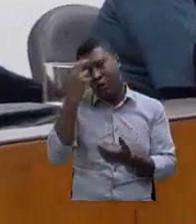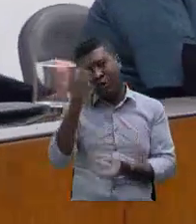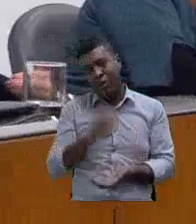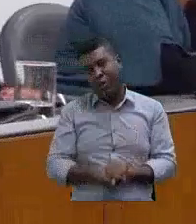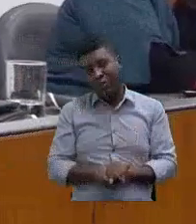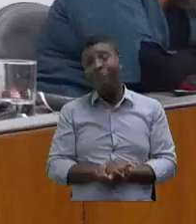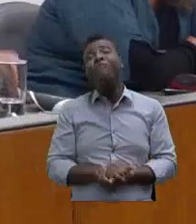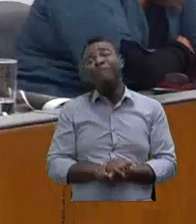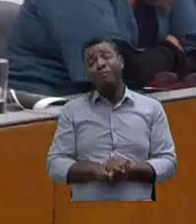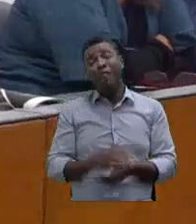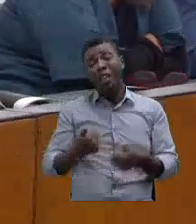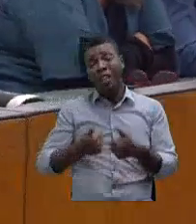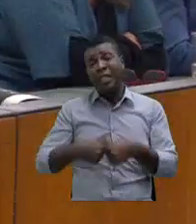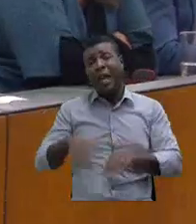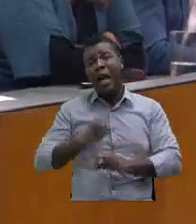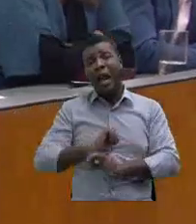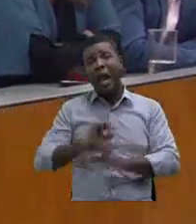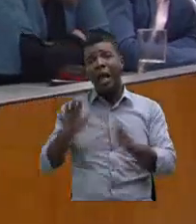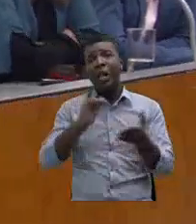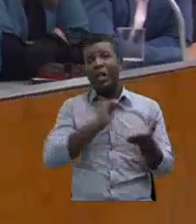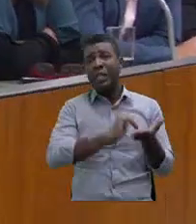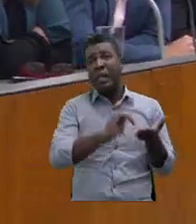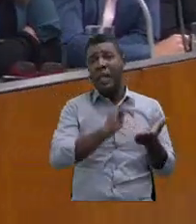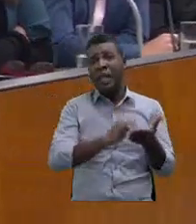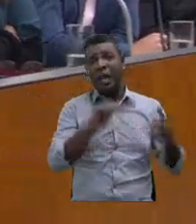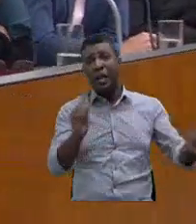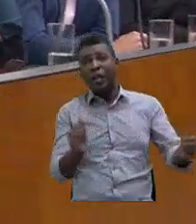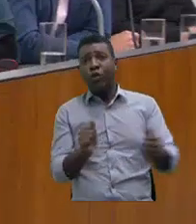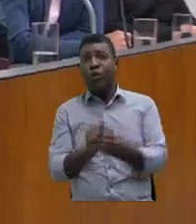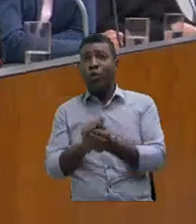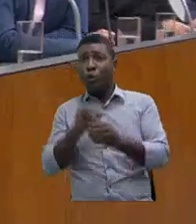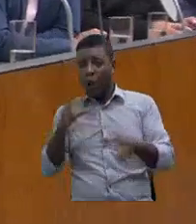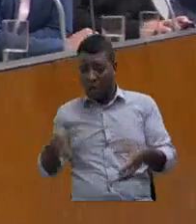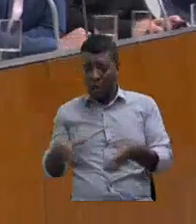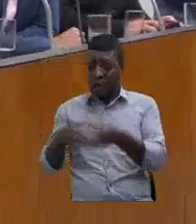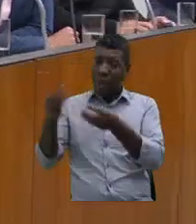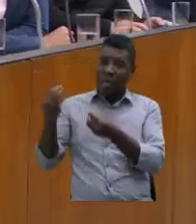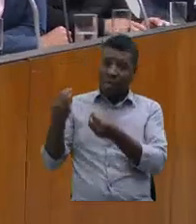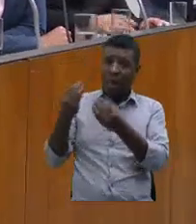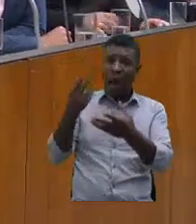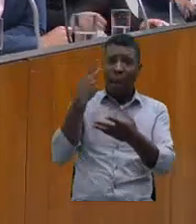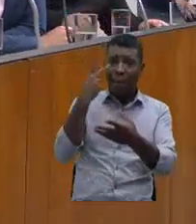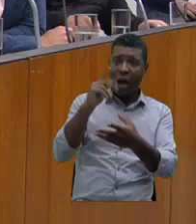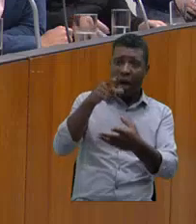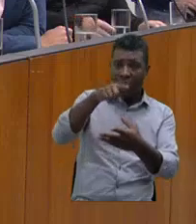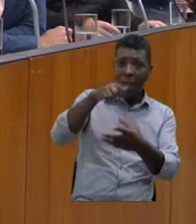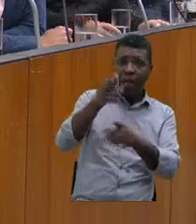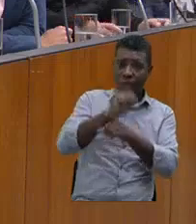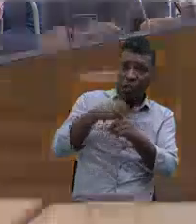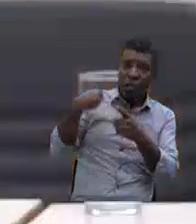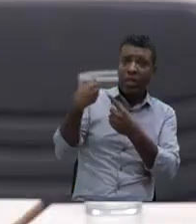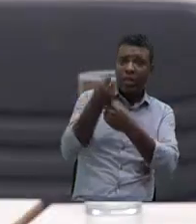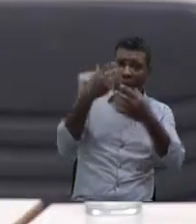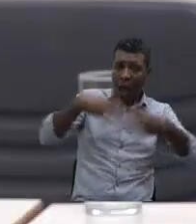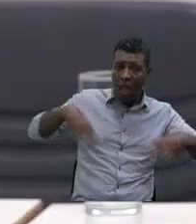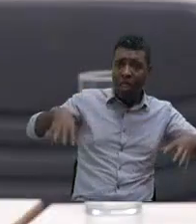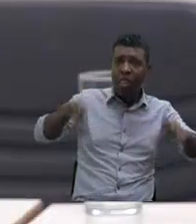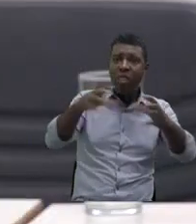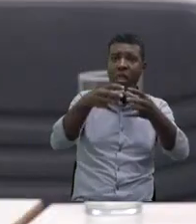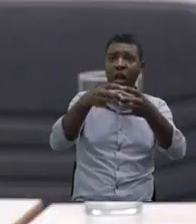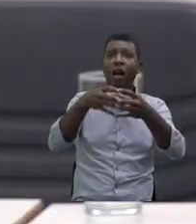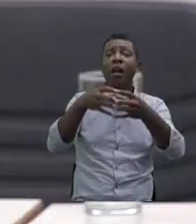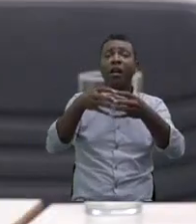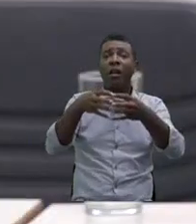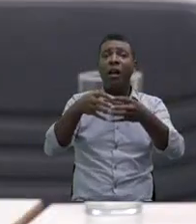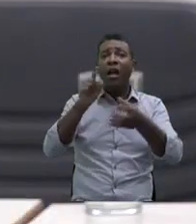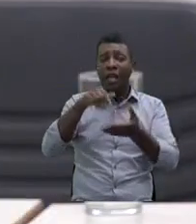que o secretário e a sua equipe dá para a sociedade como um todo. Uma secretaria